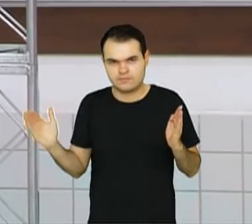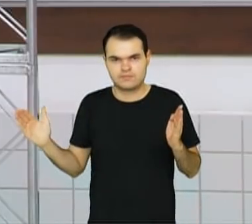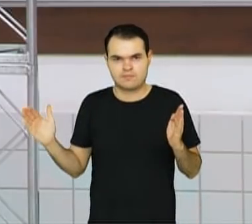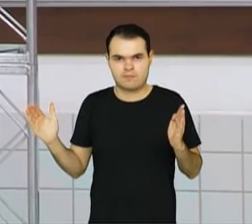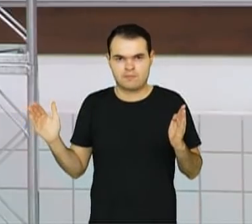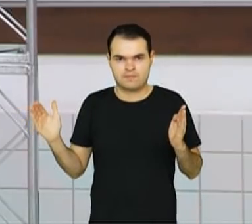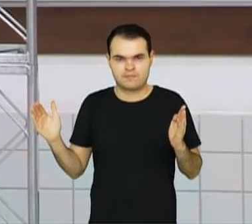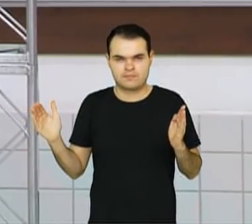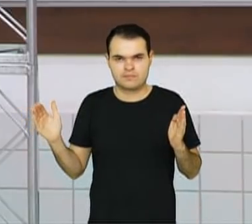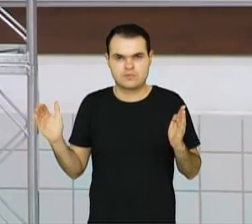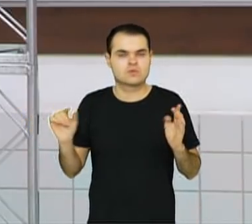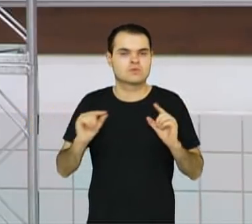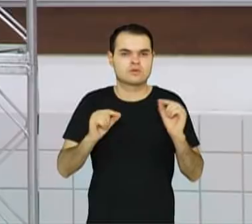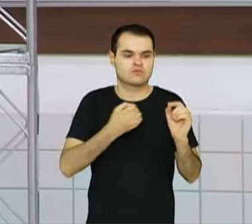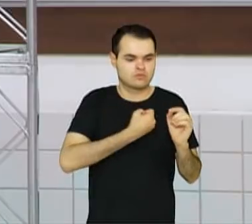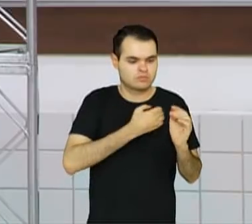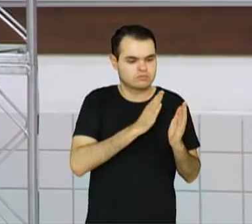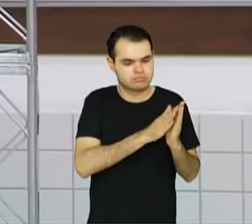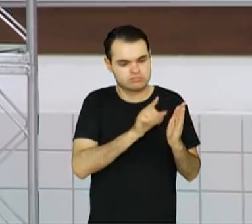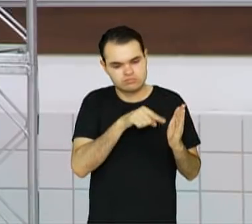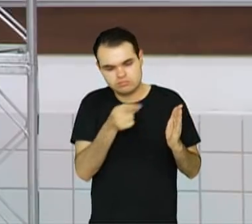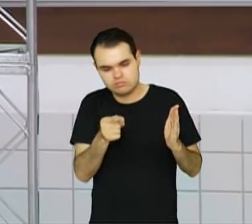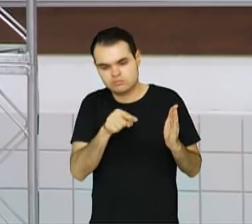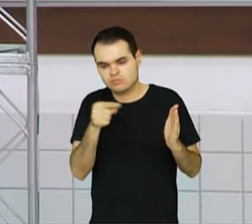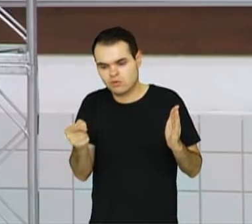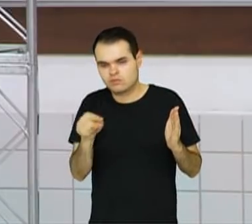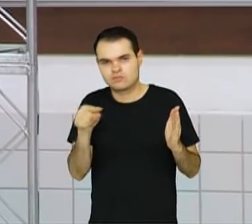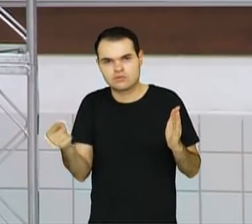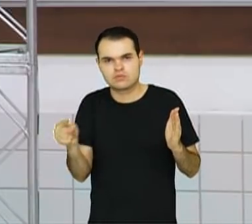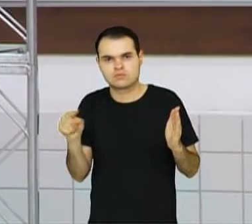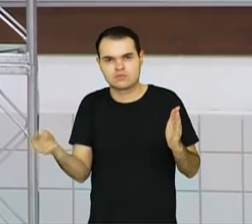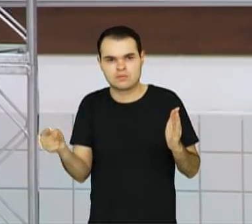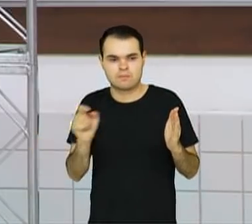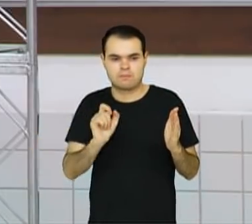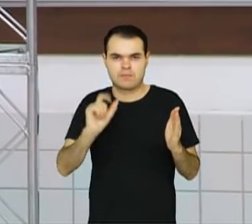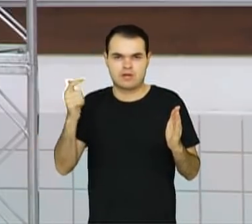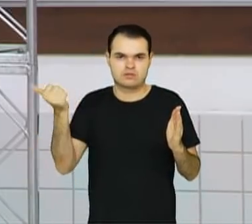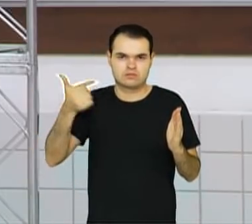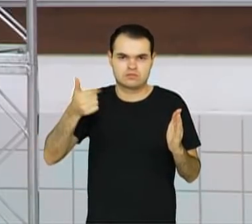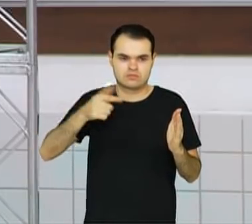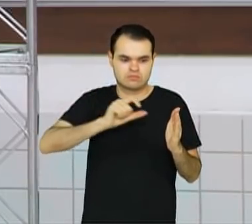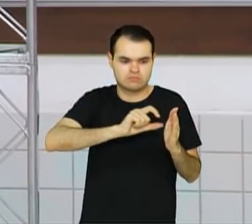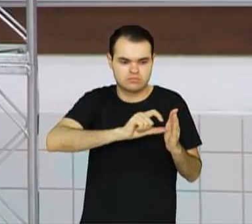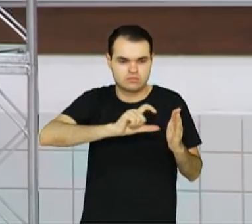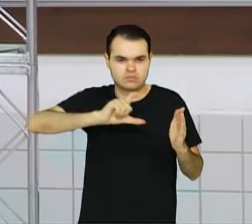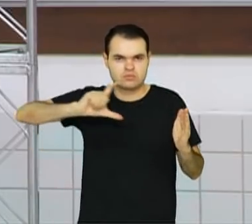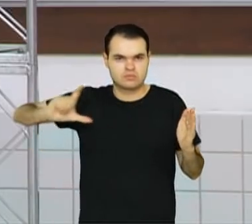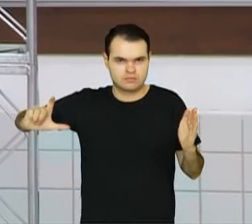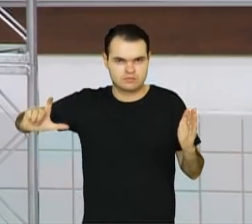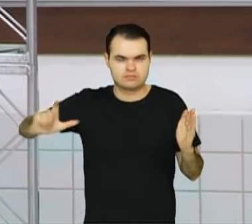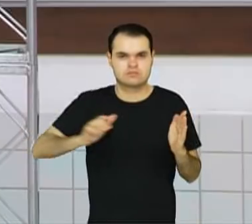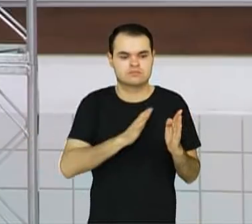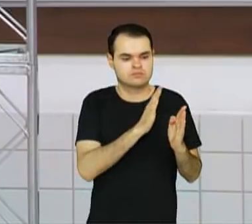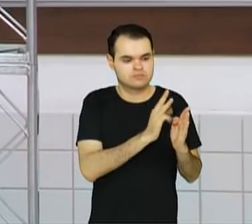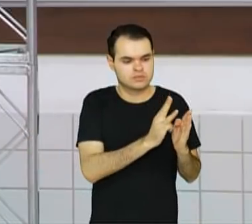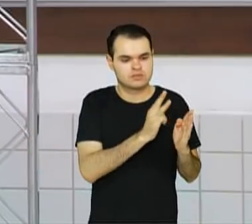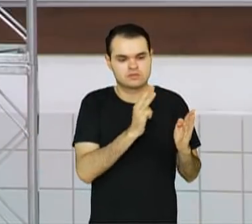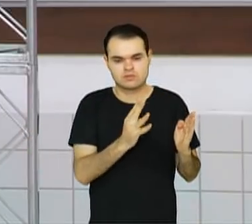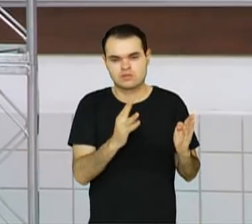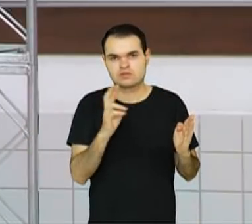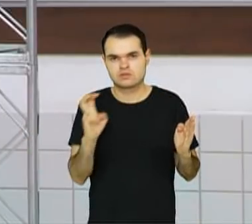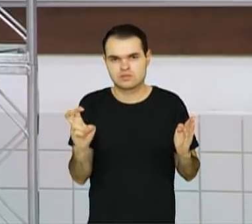depois do outro. Sendo que o próximo é uma unidade maior do que o anterior. Certo? Então, por exemplo, 3, 4 e